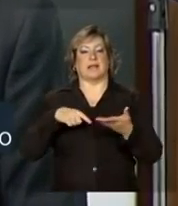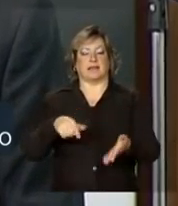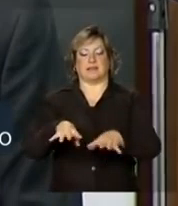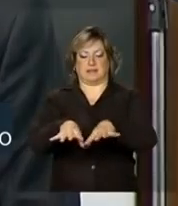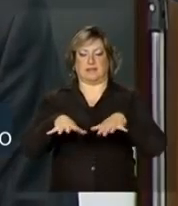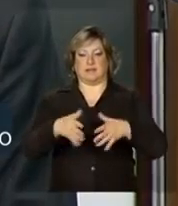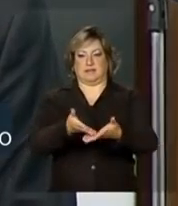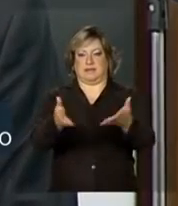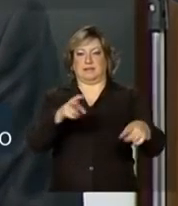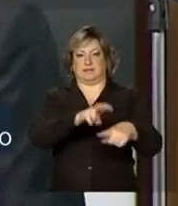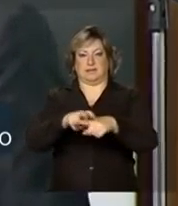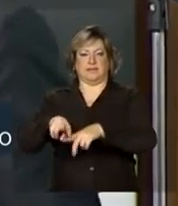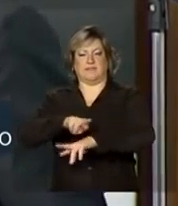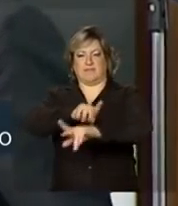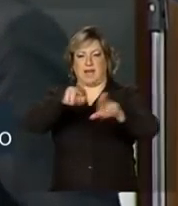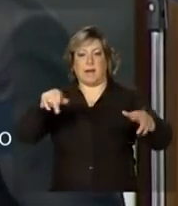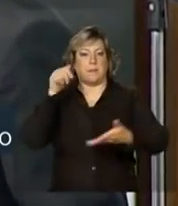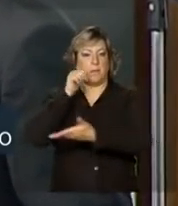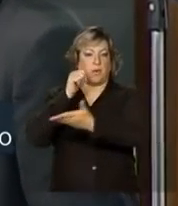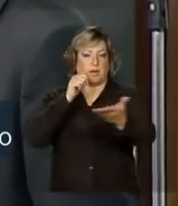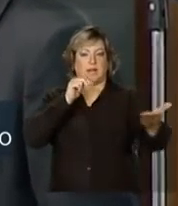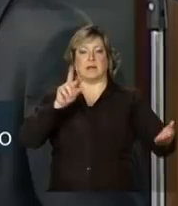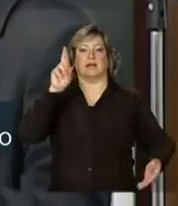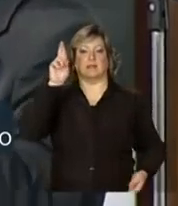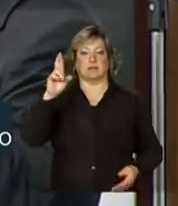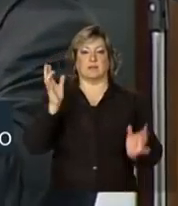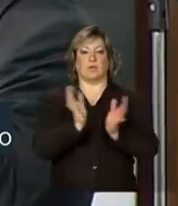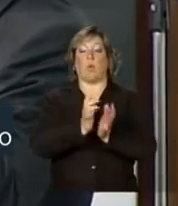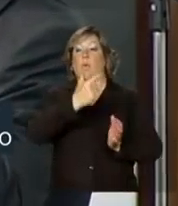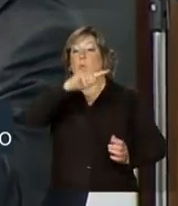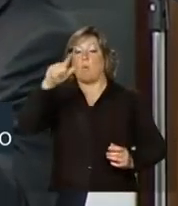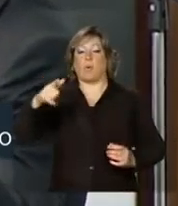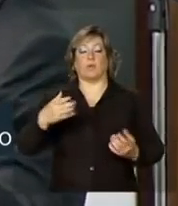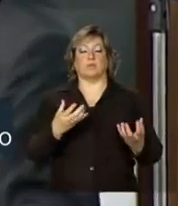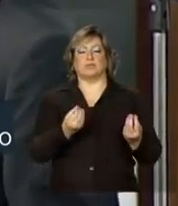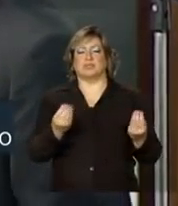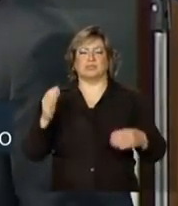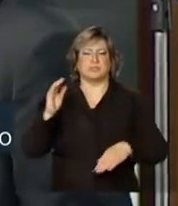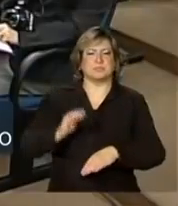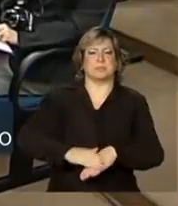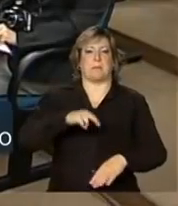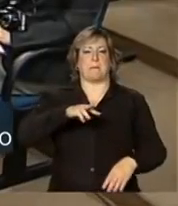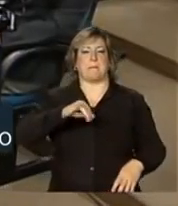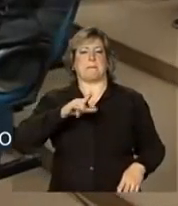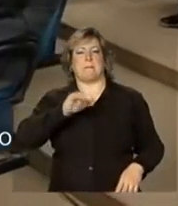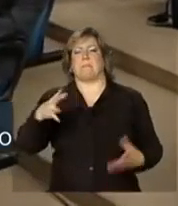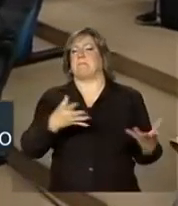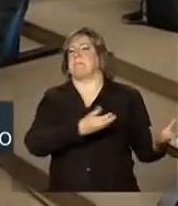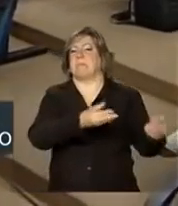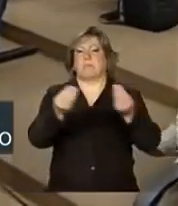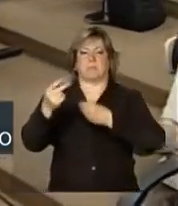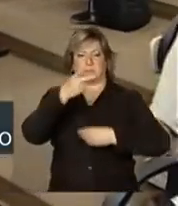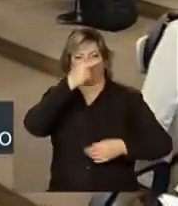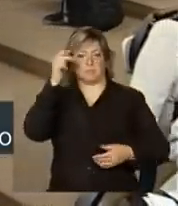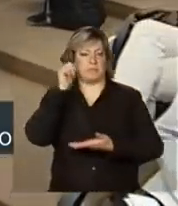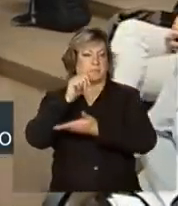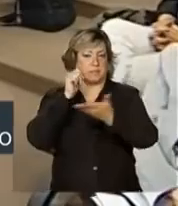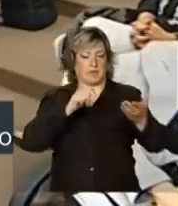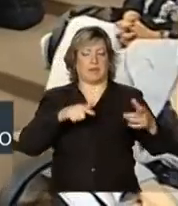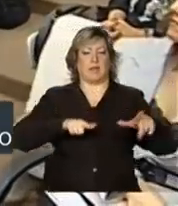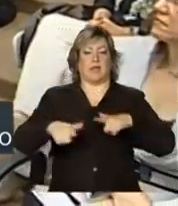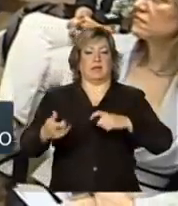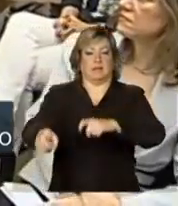plenário várias mulheres que representam outras milhares e milhões de mulheres dos nossos movimentos sociais do